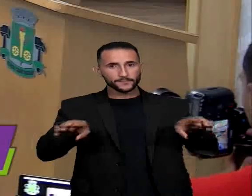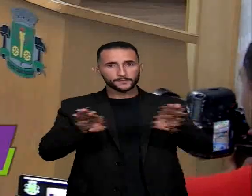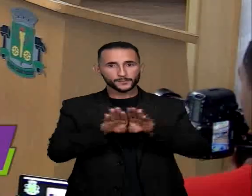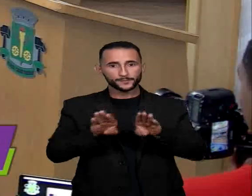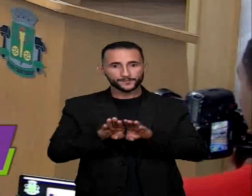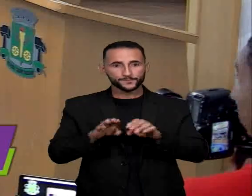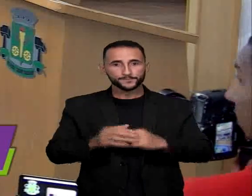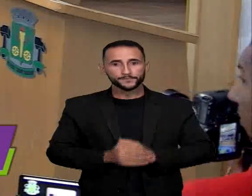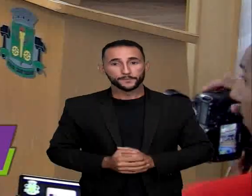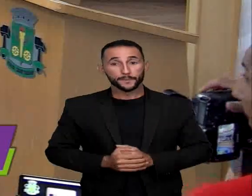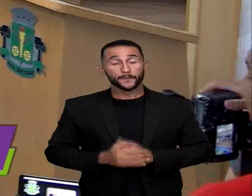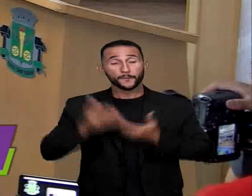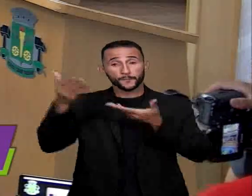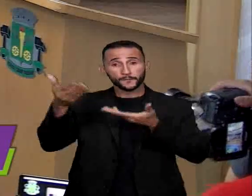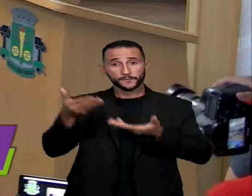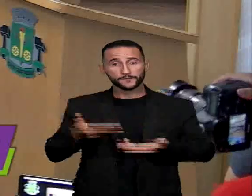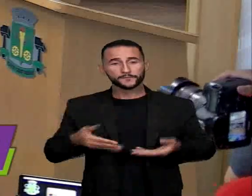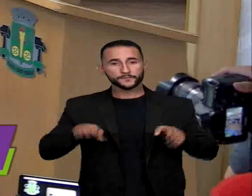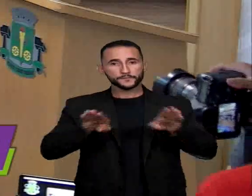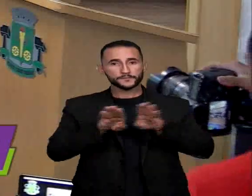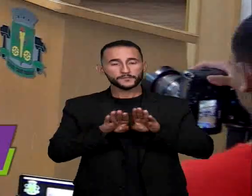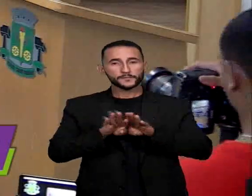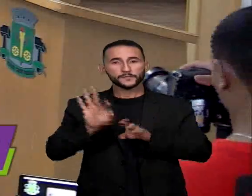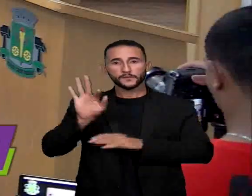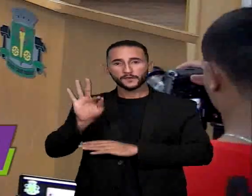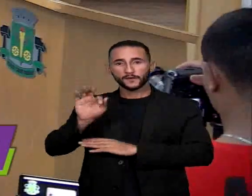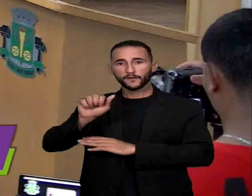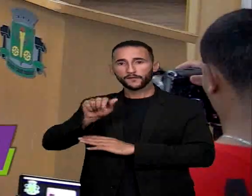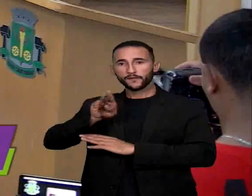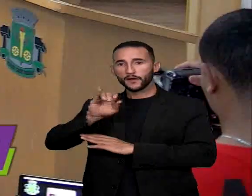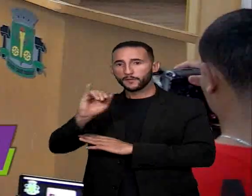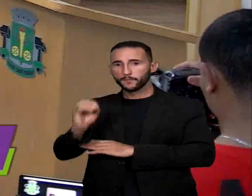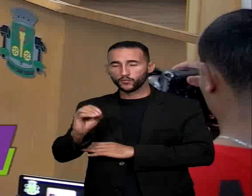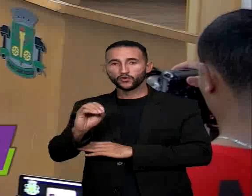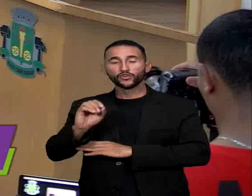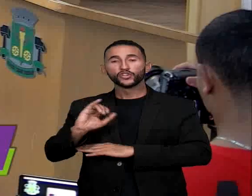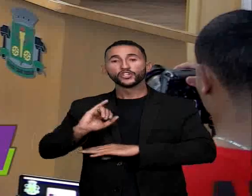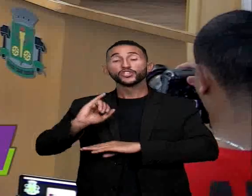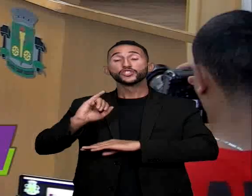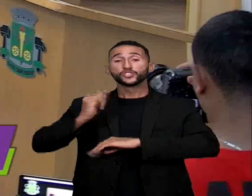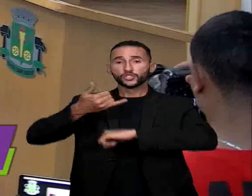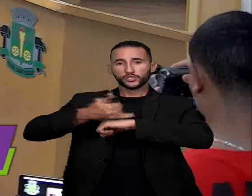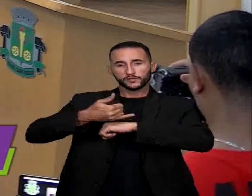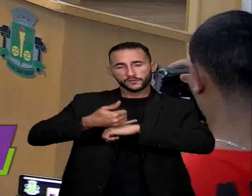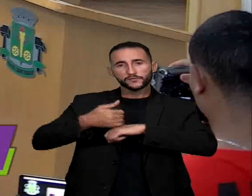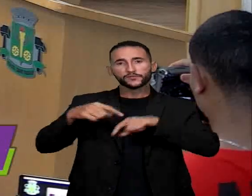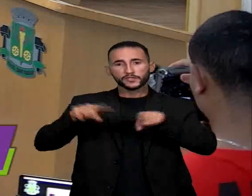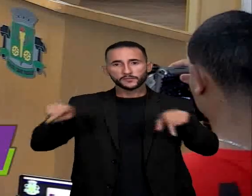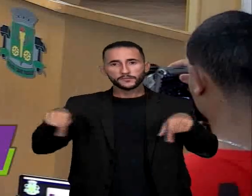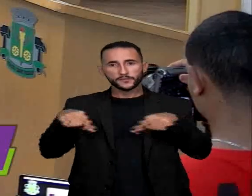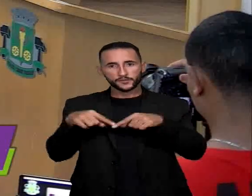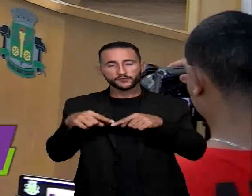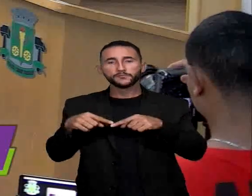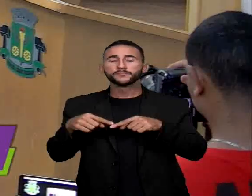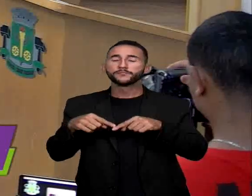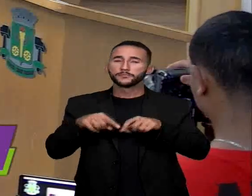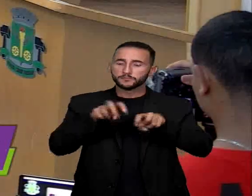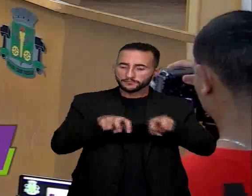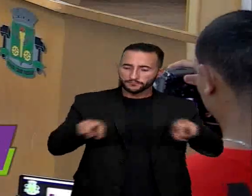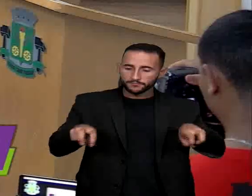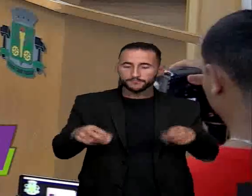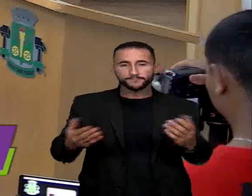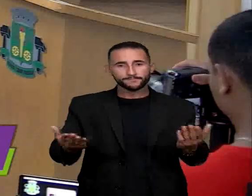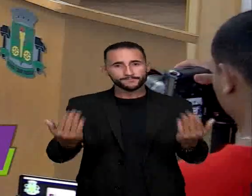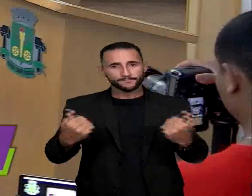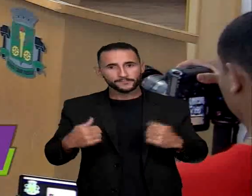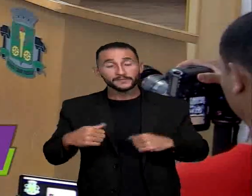mesa convido o Senor Fábio Gross chefe de gabinete para fazer parte da mesa